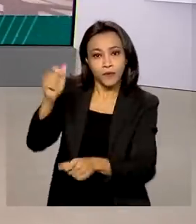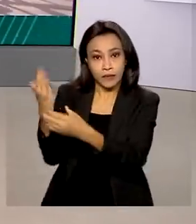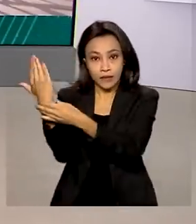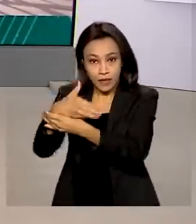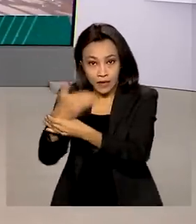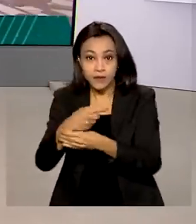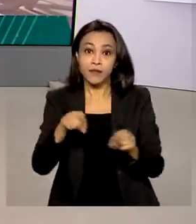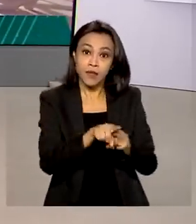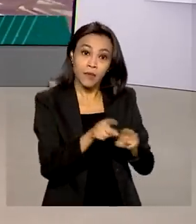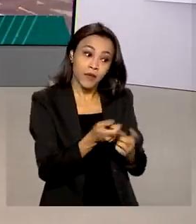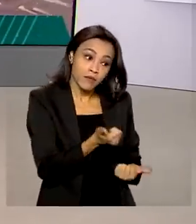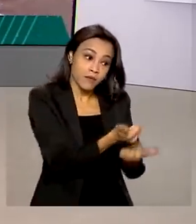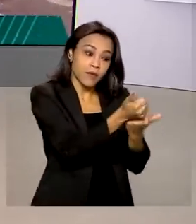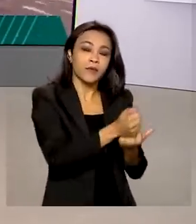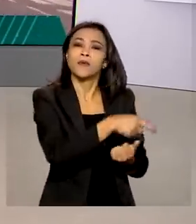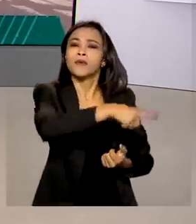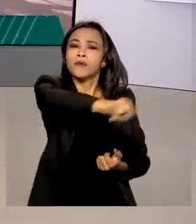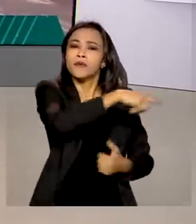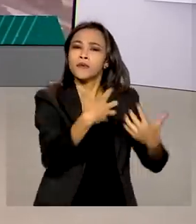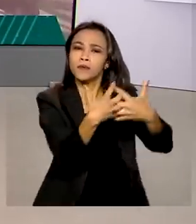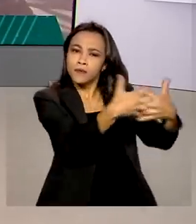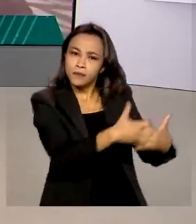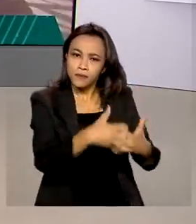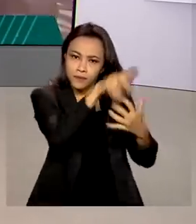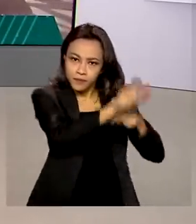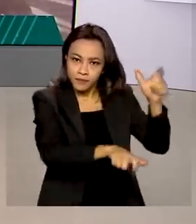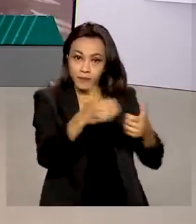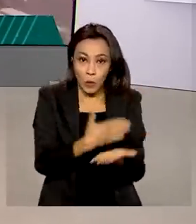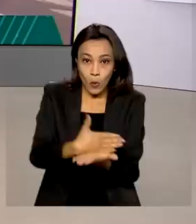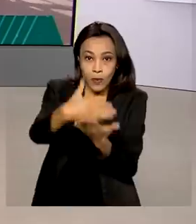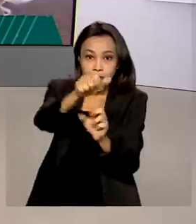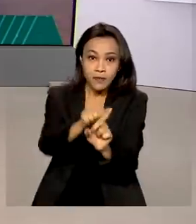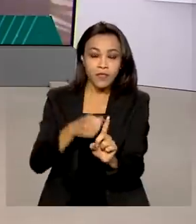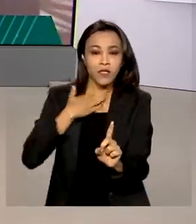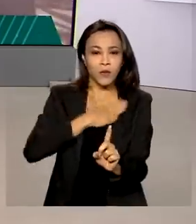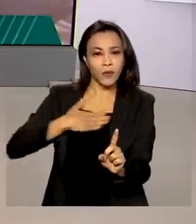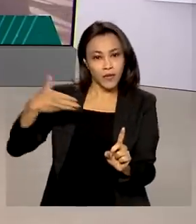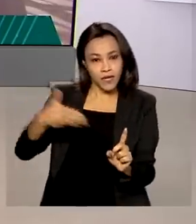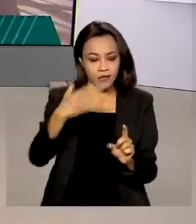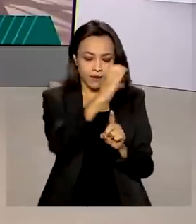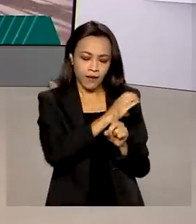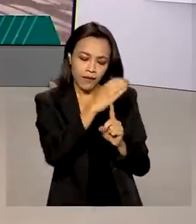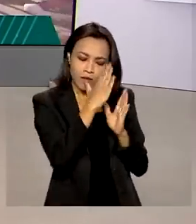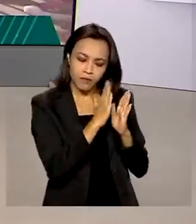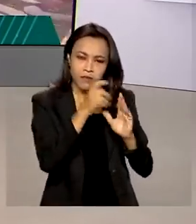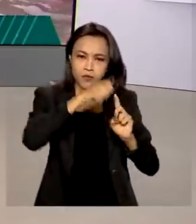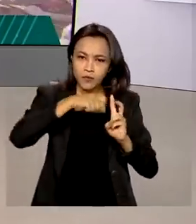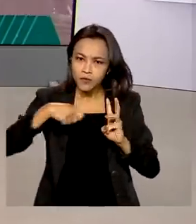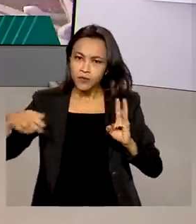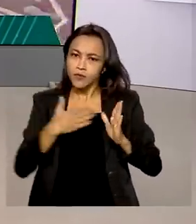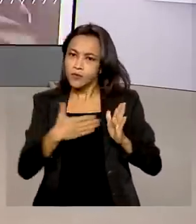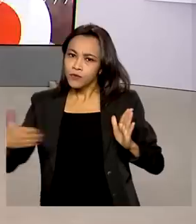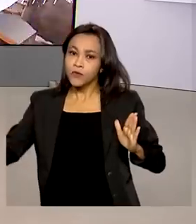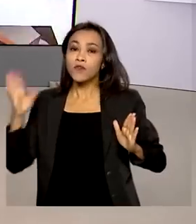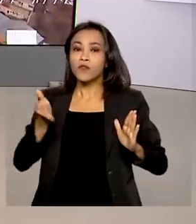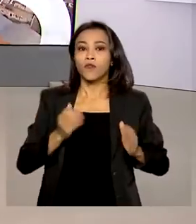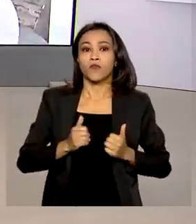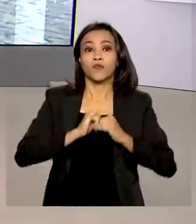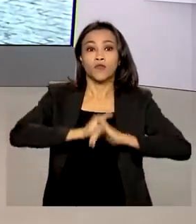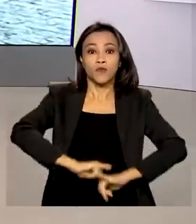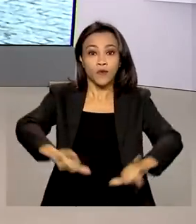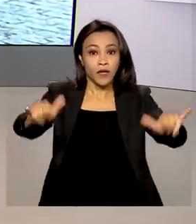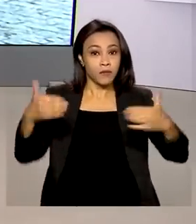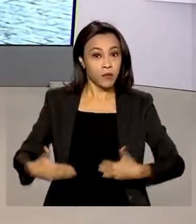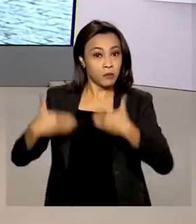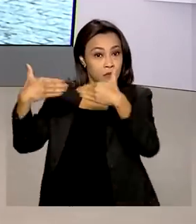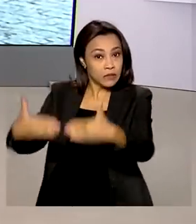caminhoneiros começa a ser pago em agosto. O calendário do benefício emergencial foi divulgado pelo Ministério do Trabalho e Previdência. Érica